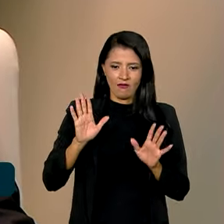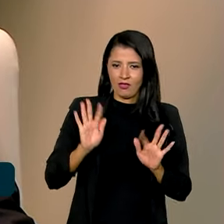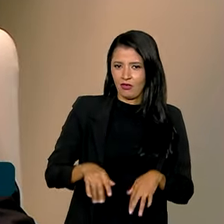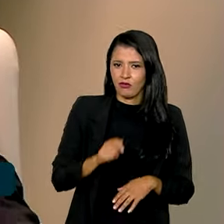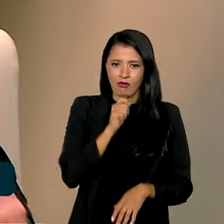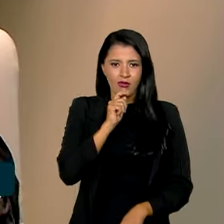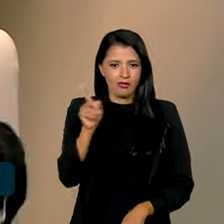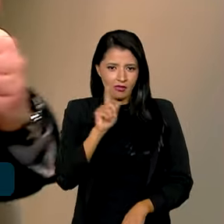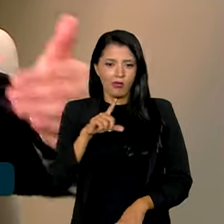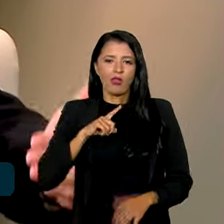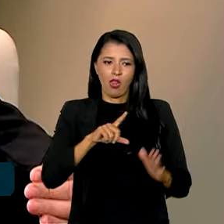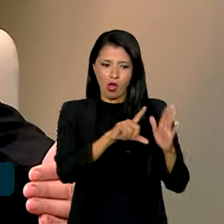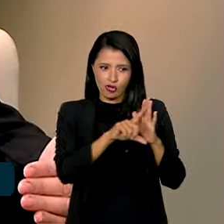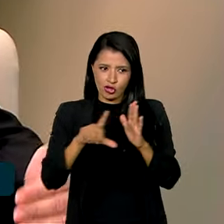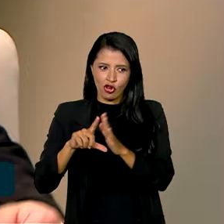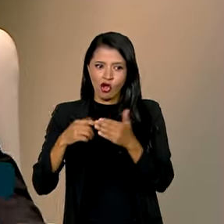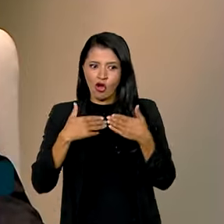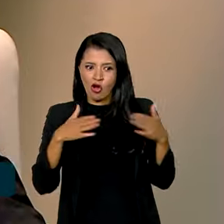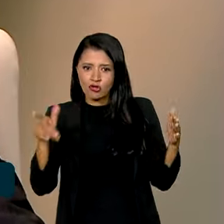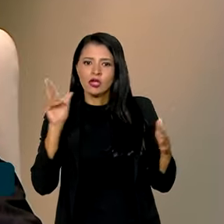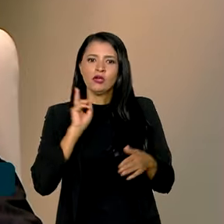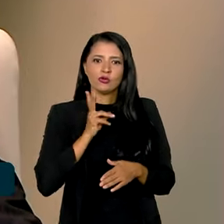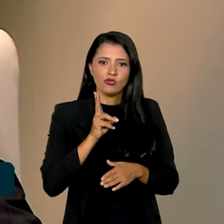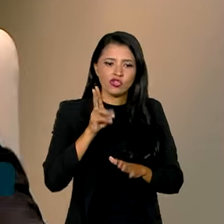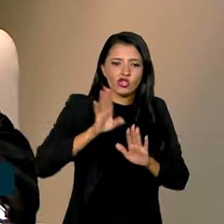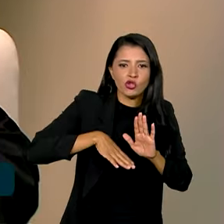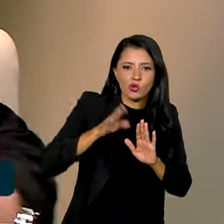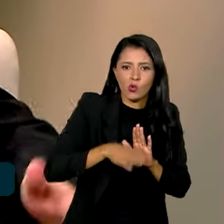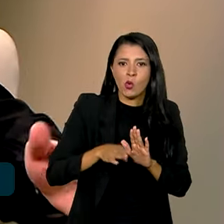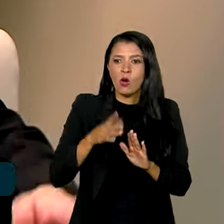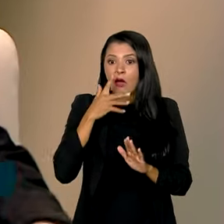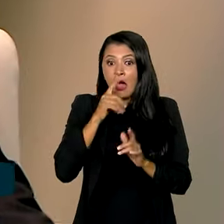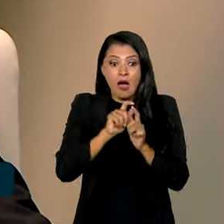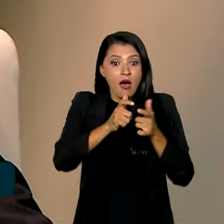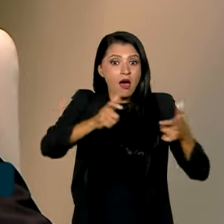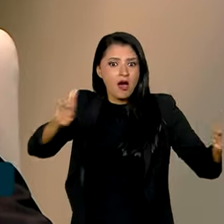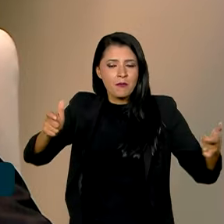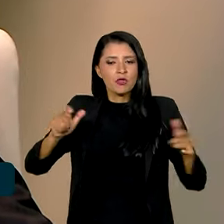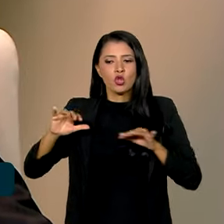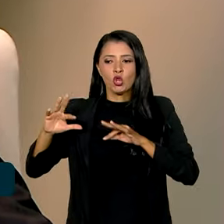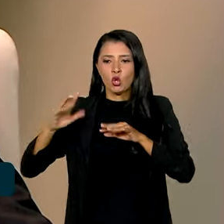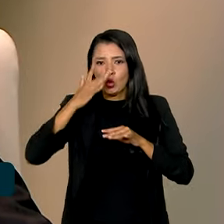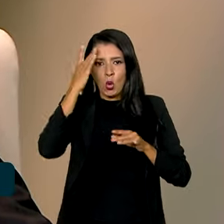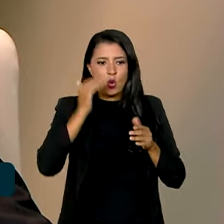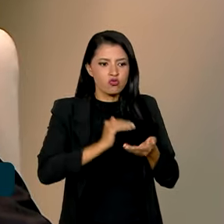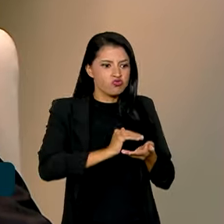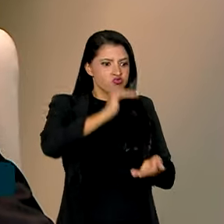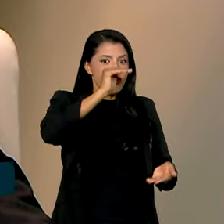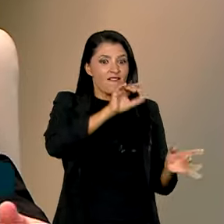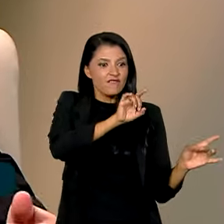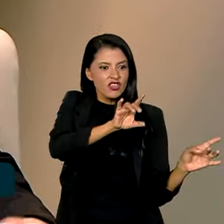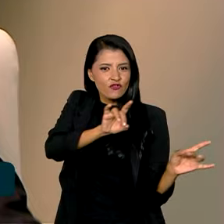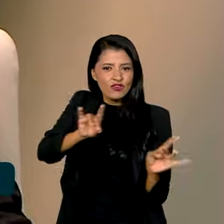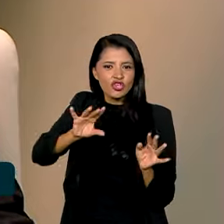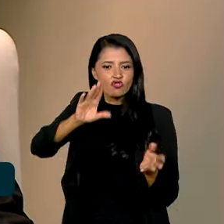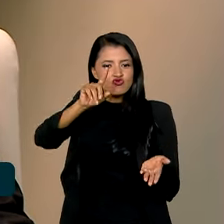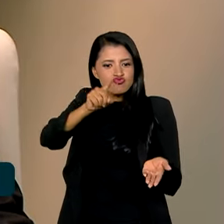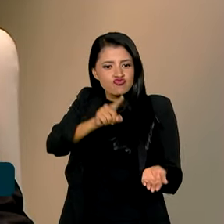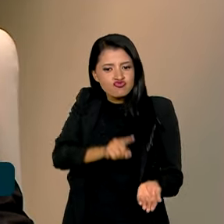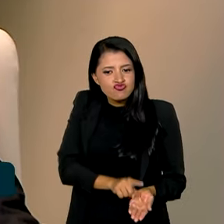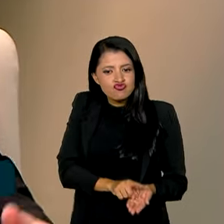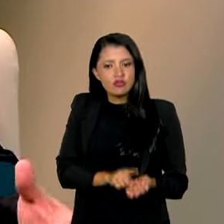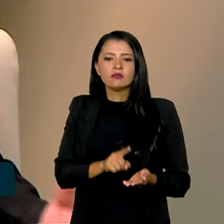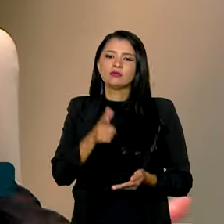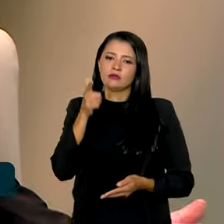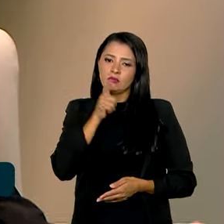continuam em promoção, parece que eles até intensificam um pouco mais a promoção para que todo o estoque de fato seja vendido. Então nós passamos